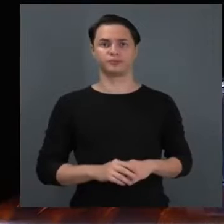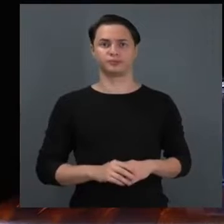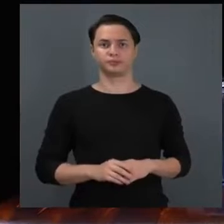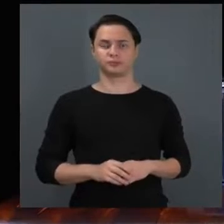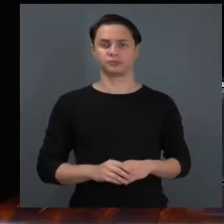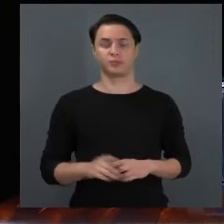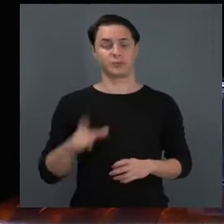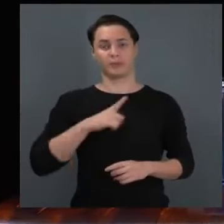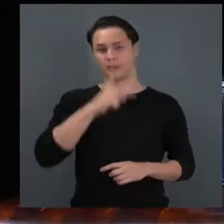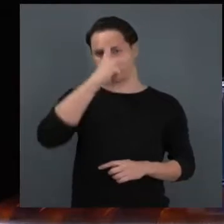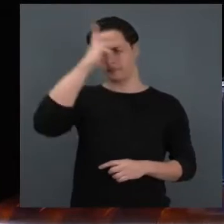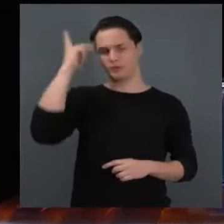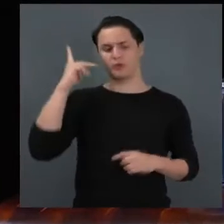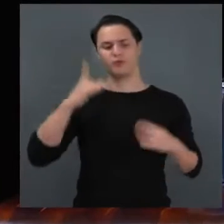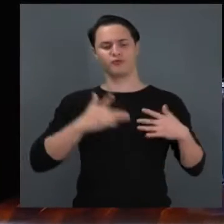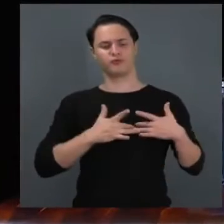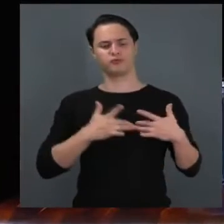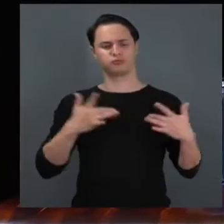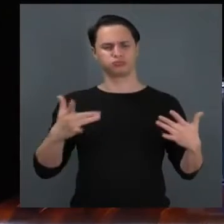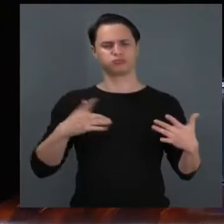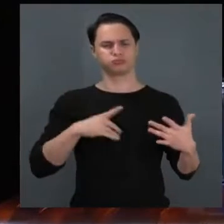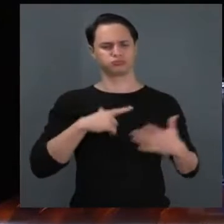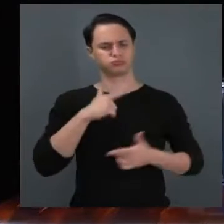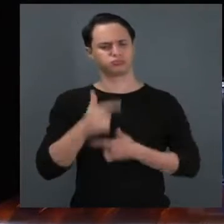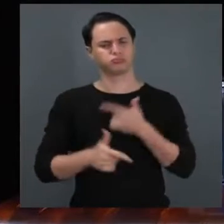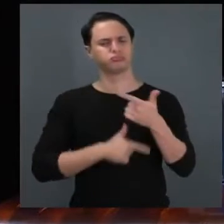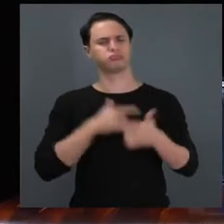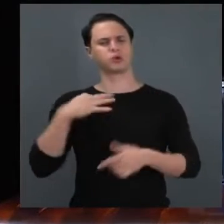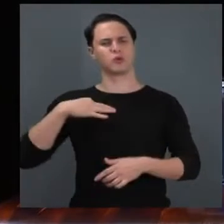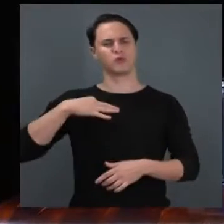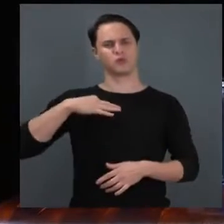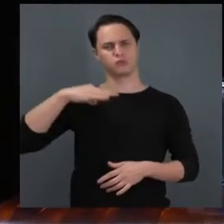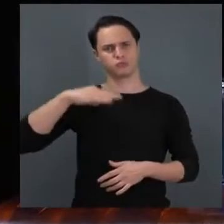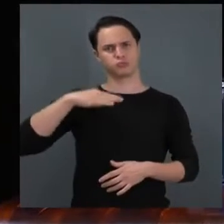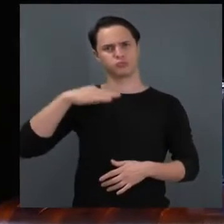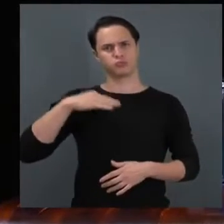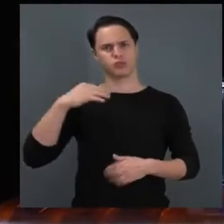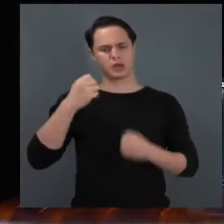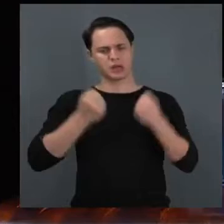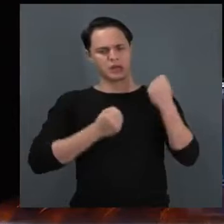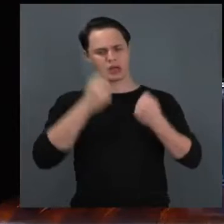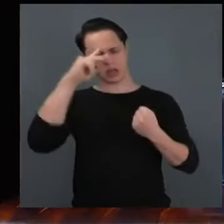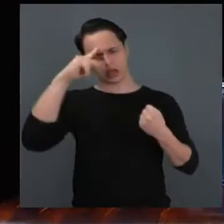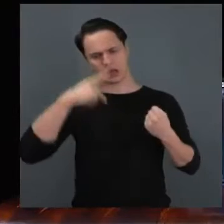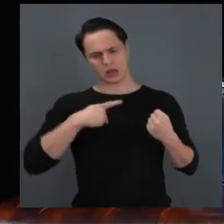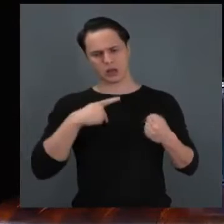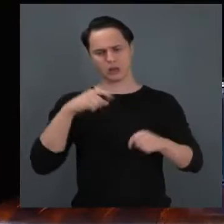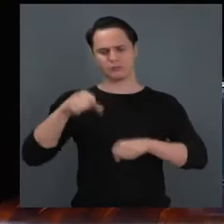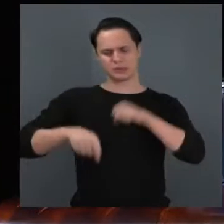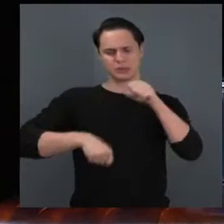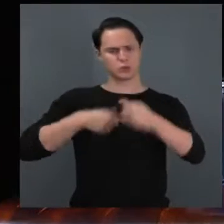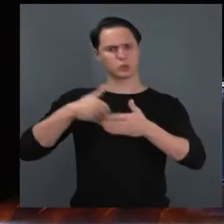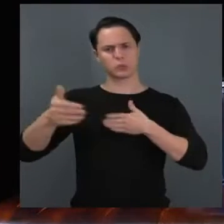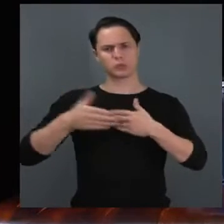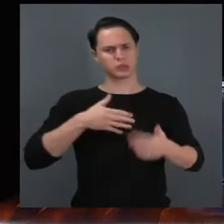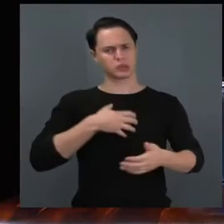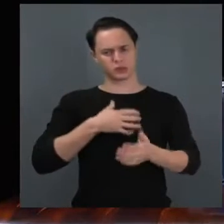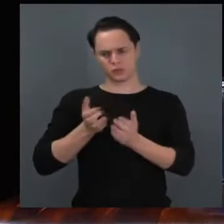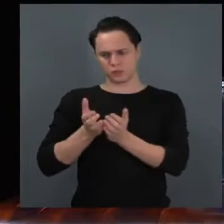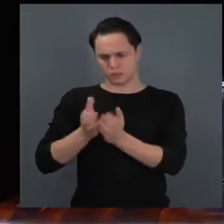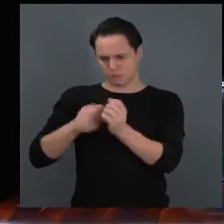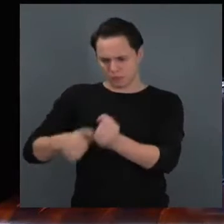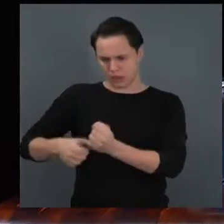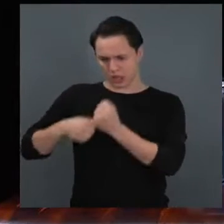Os voluntários trabalham incansavelmente, com o seu carro, com a sua bicicleta, com qualquer jeito, com o seu